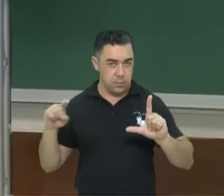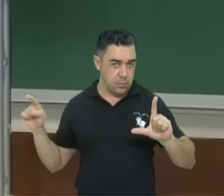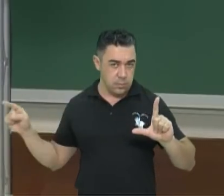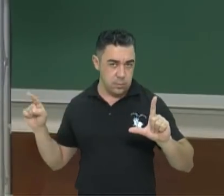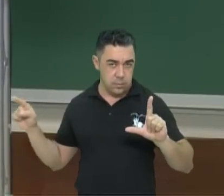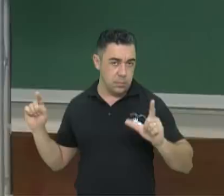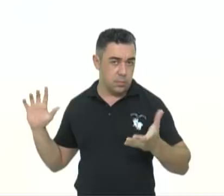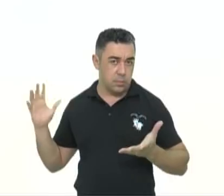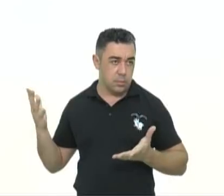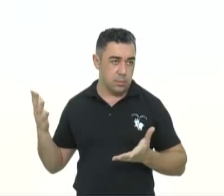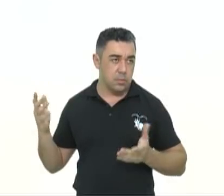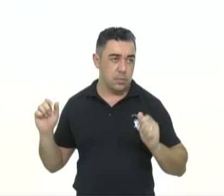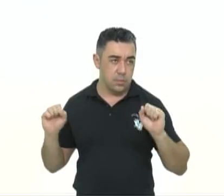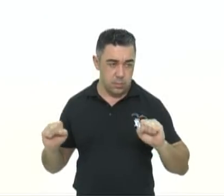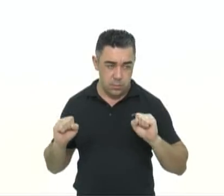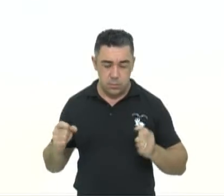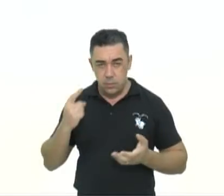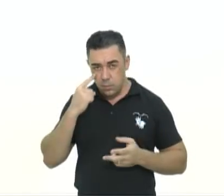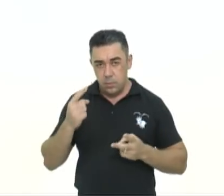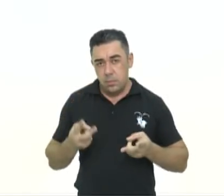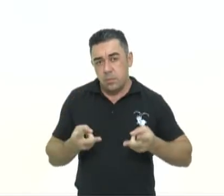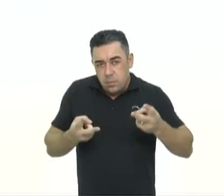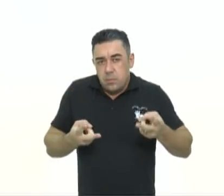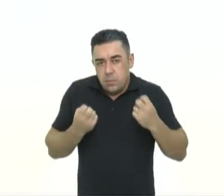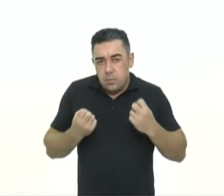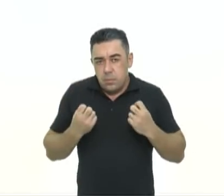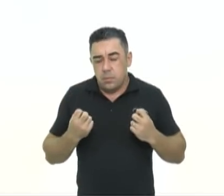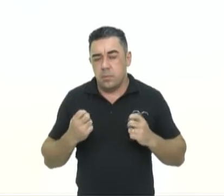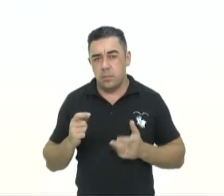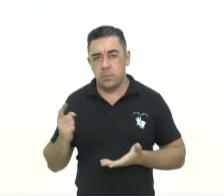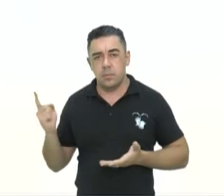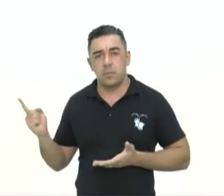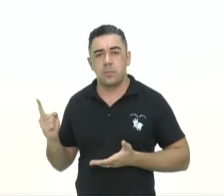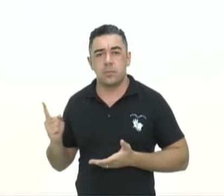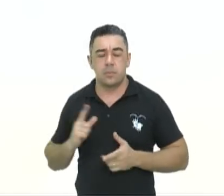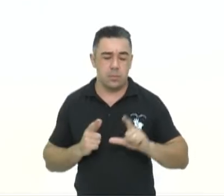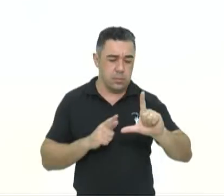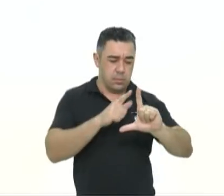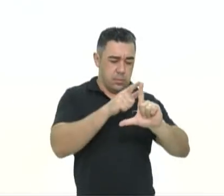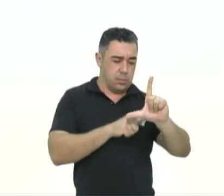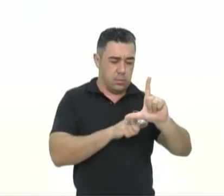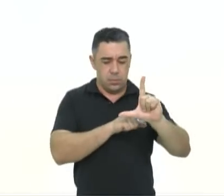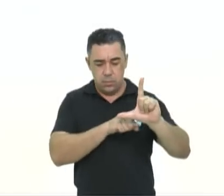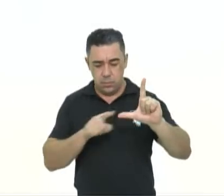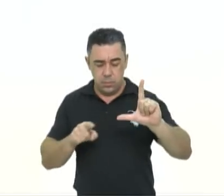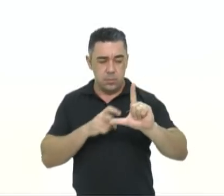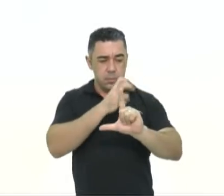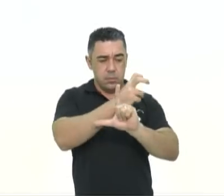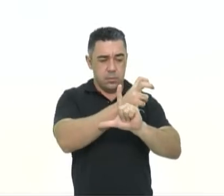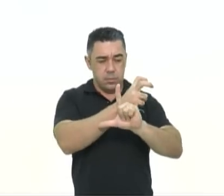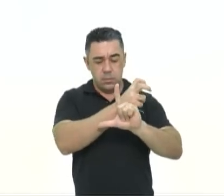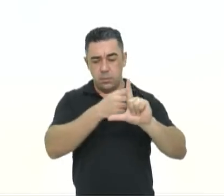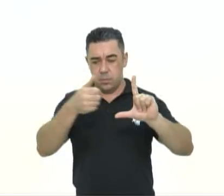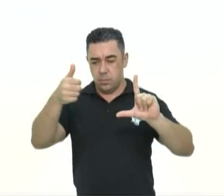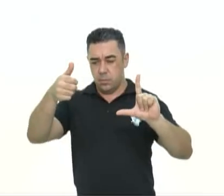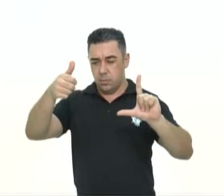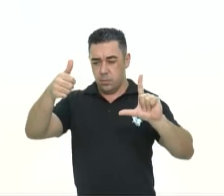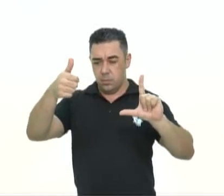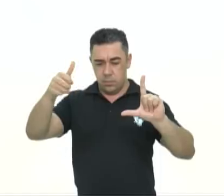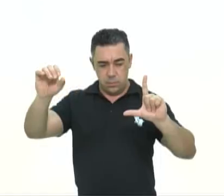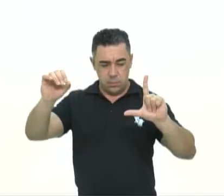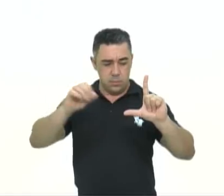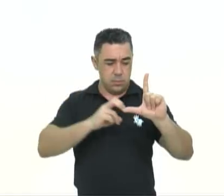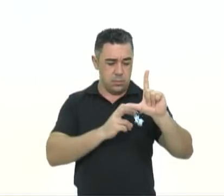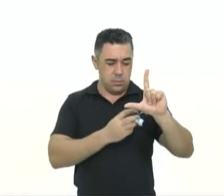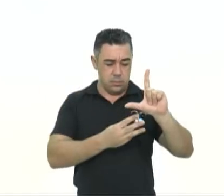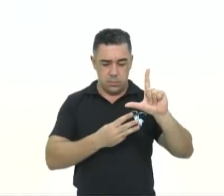que acontece aqui? Eu posso verificar esses 2 lados proporcionais, 5 e 10, a razão de proporção